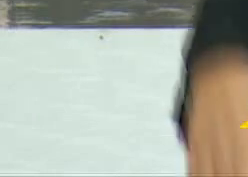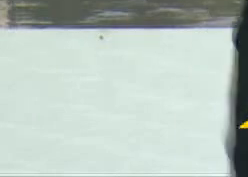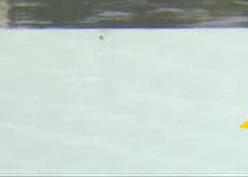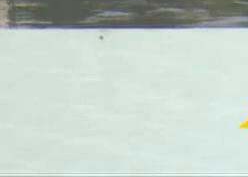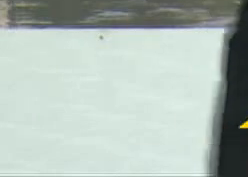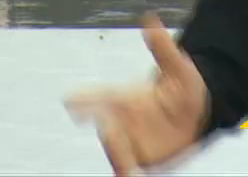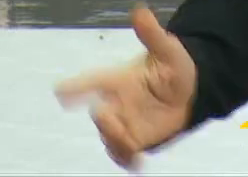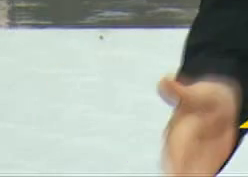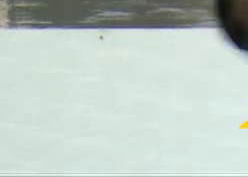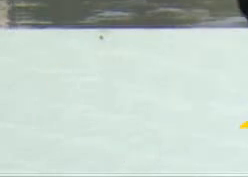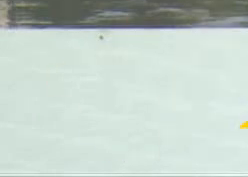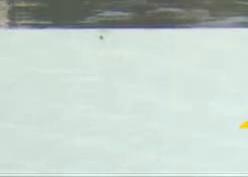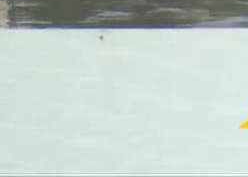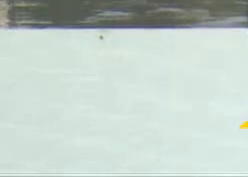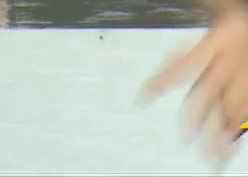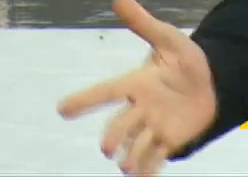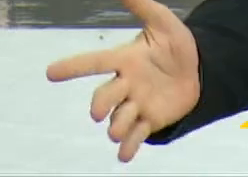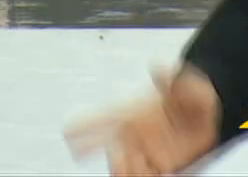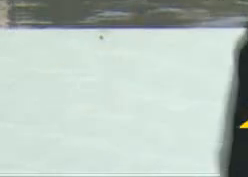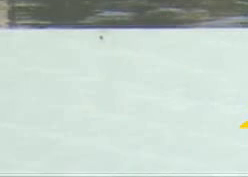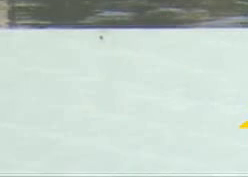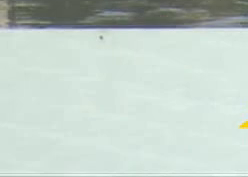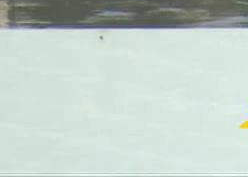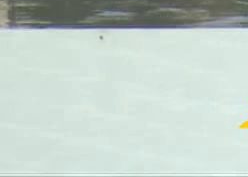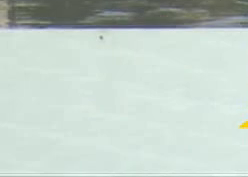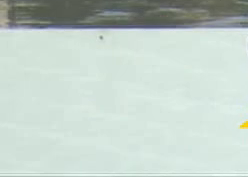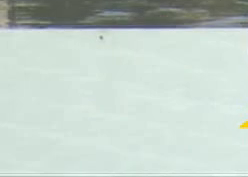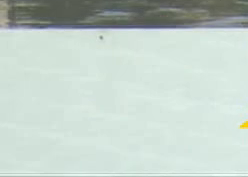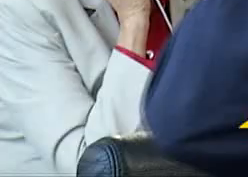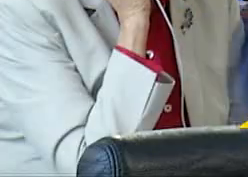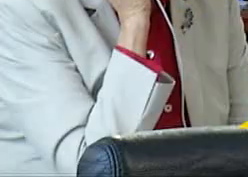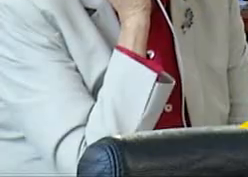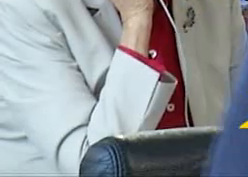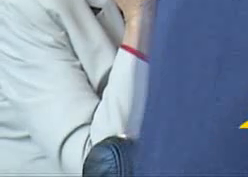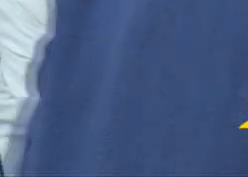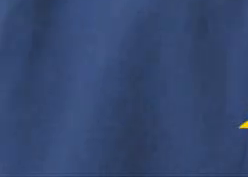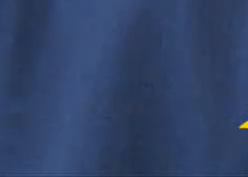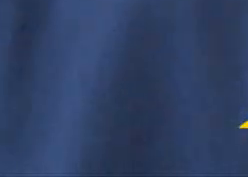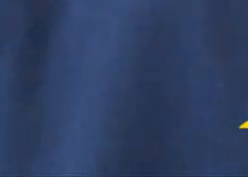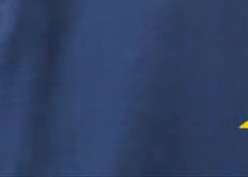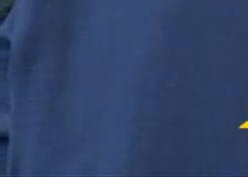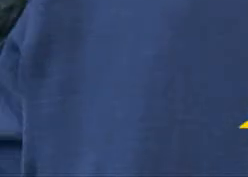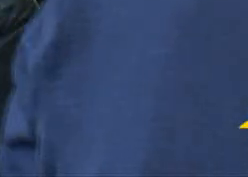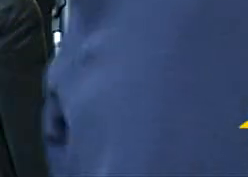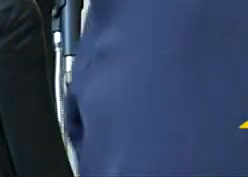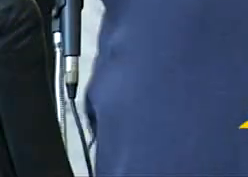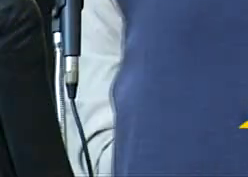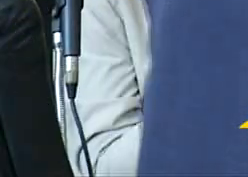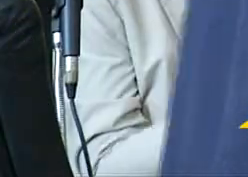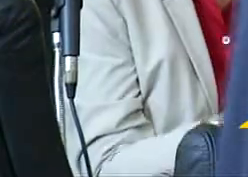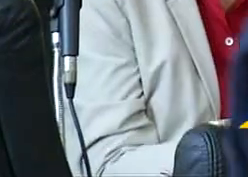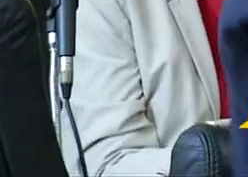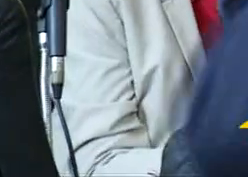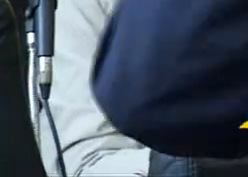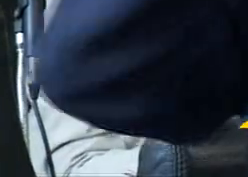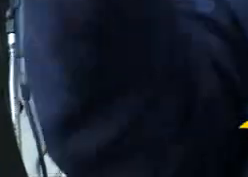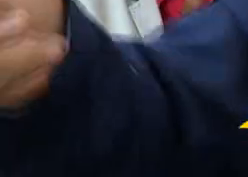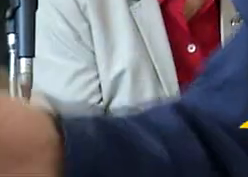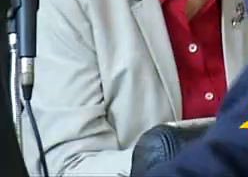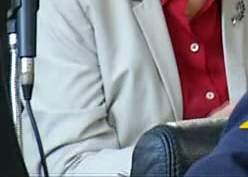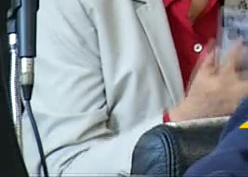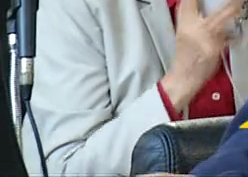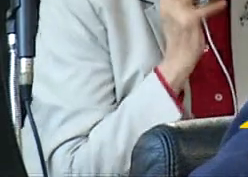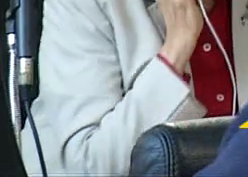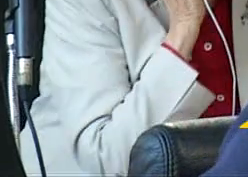têm que cobrar. Então, como o que, é que nós deixa temos faltar que fazer uma cidade é cobrar de 700 forte mil habitantes? Deputado, vereador Manga, que as impressões que